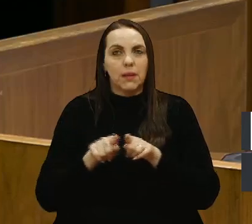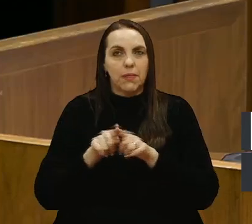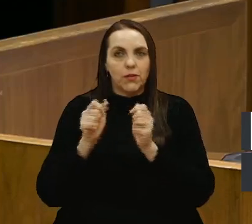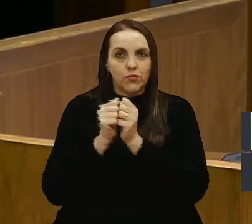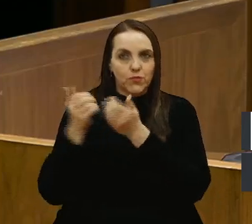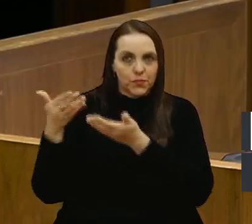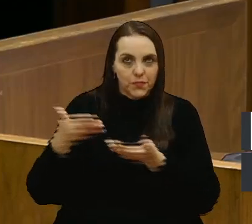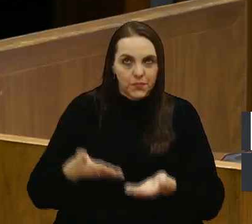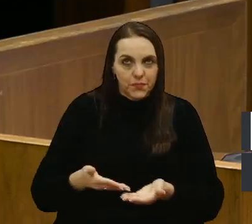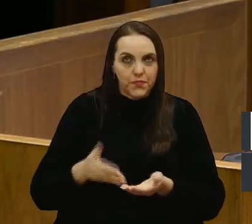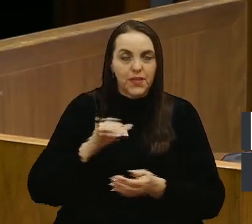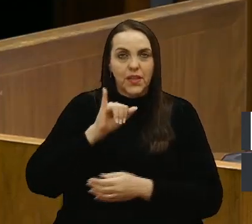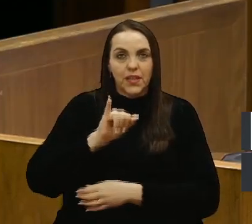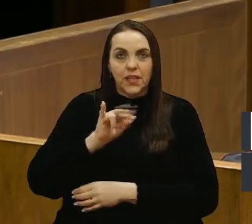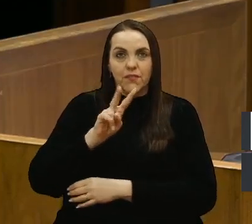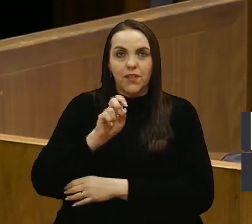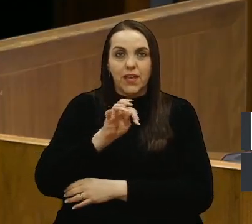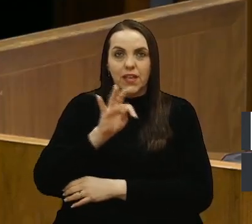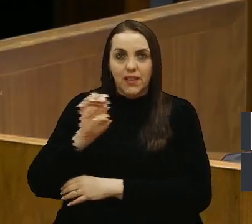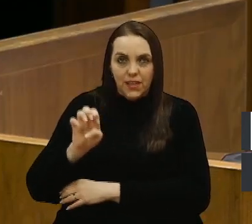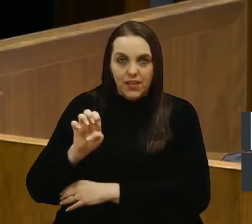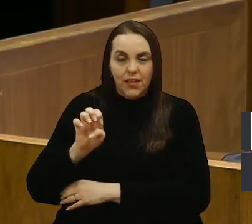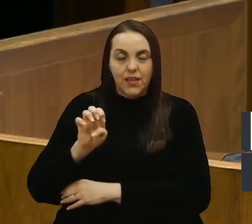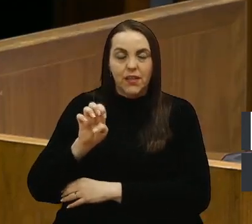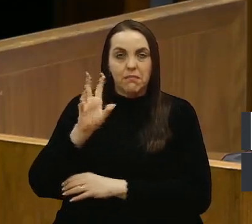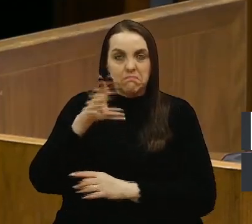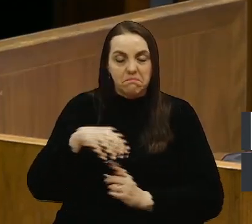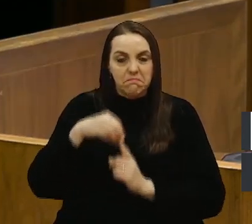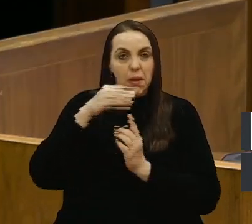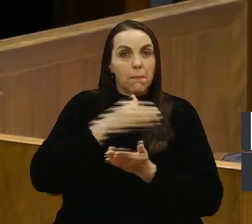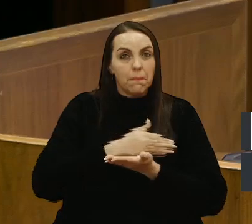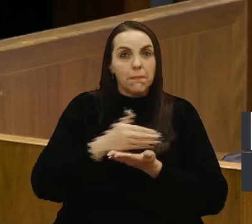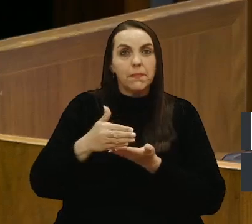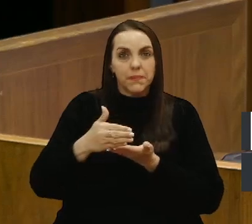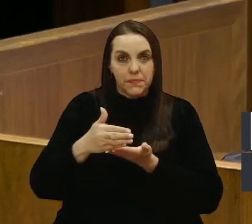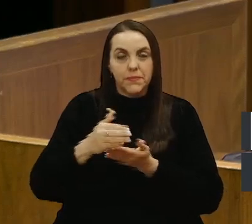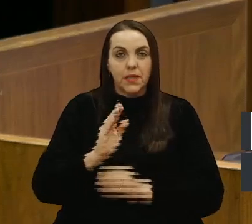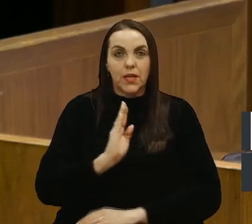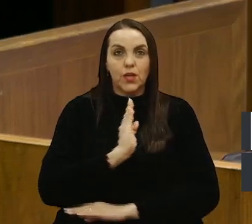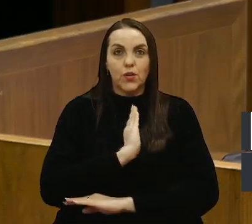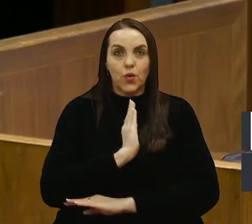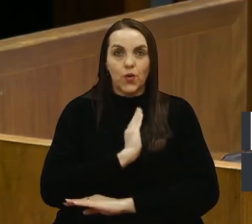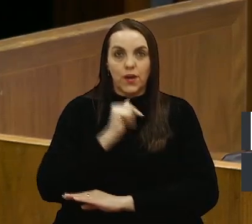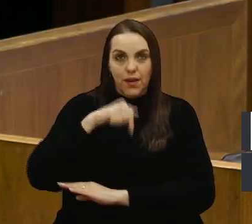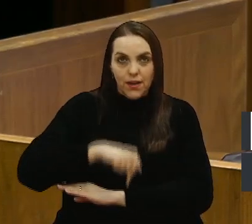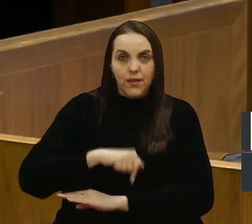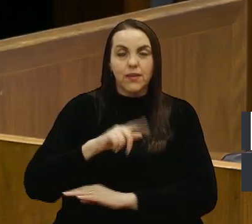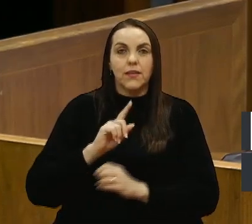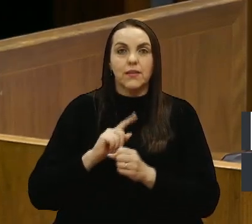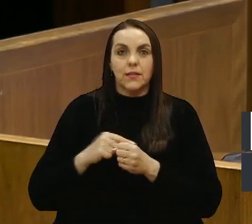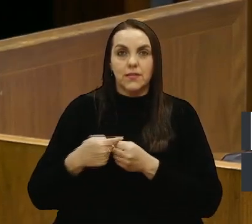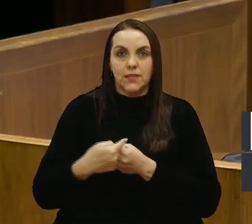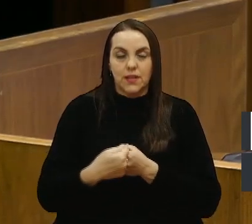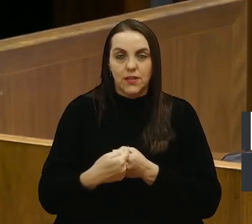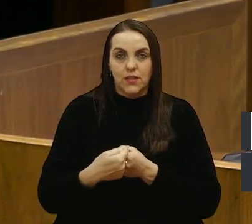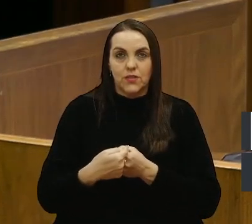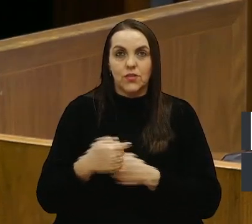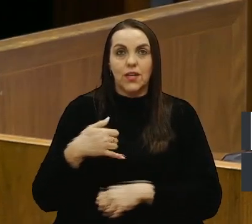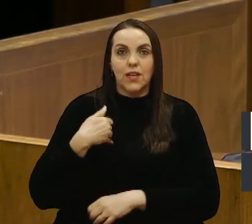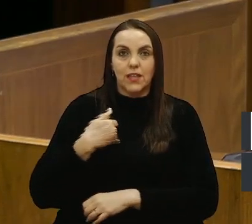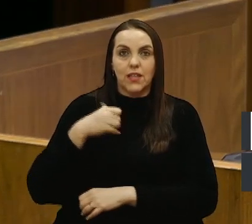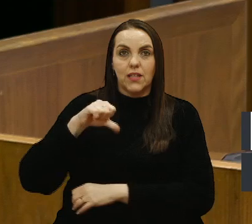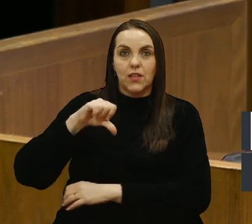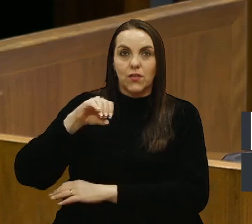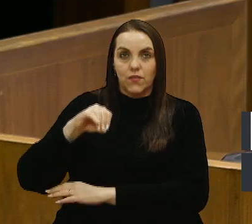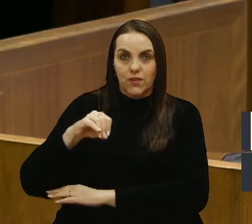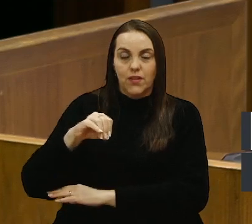conosco Dona Ivete Pisani, uma das pioneiras em yoga aqui na cidade. A Dona Ivete tem 90